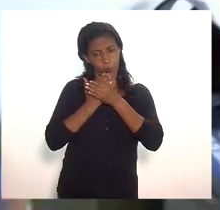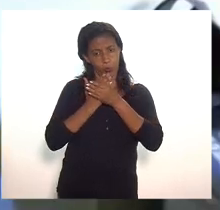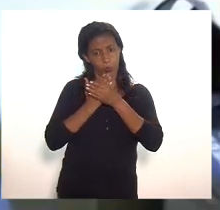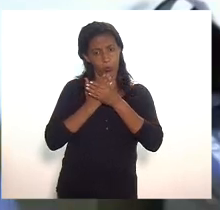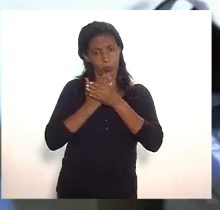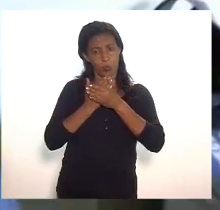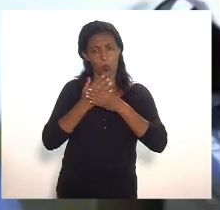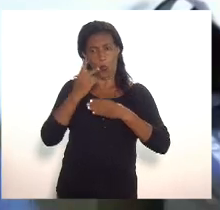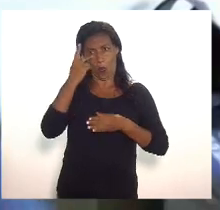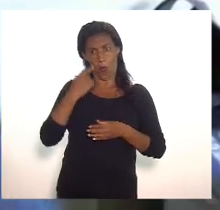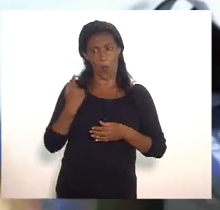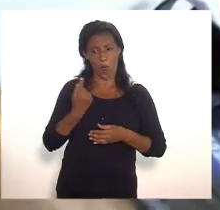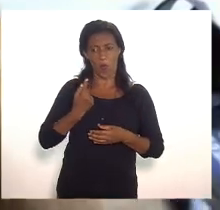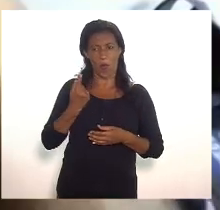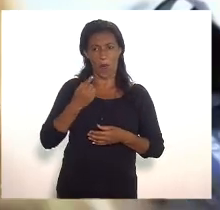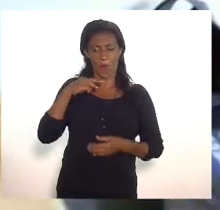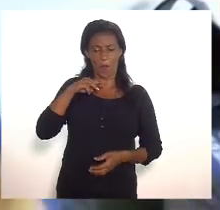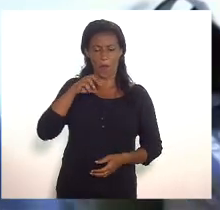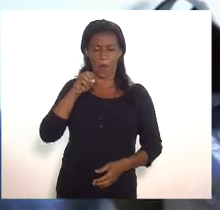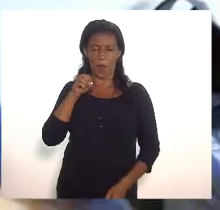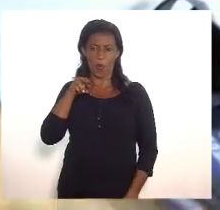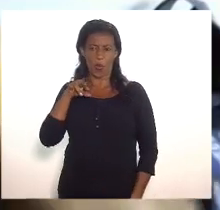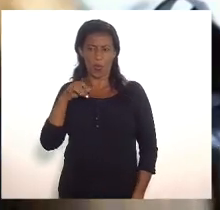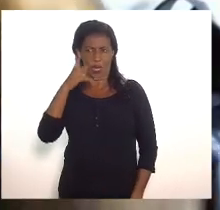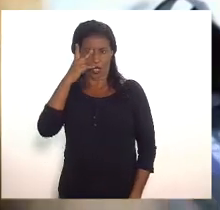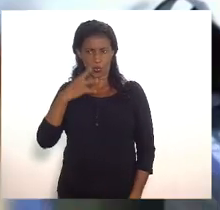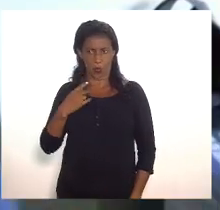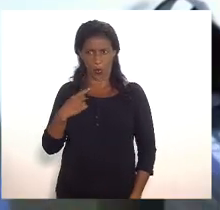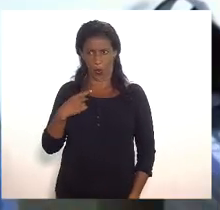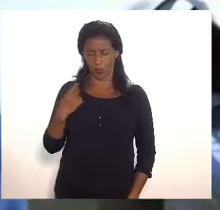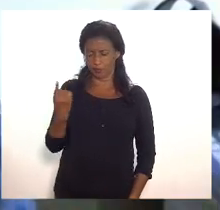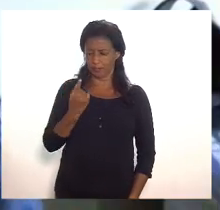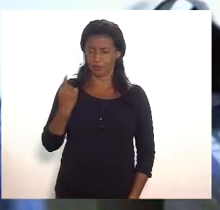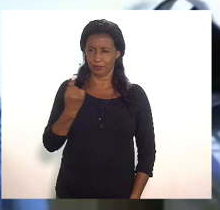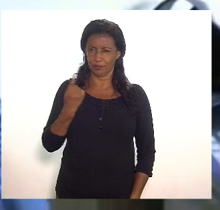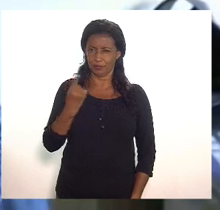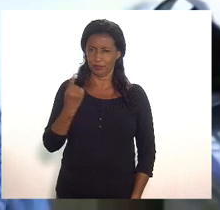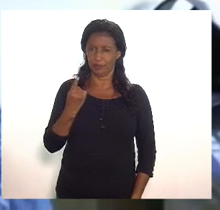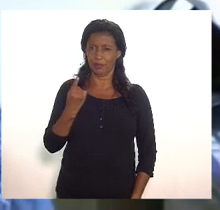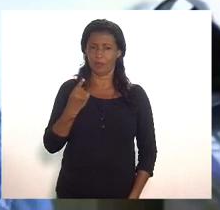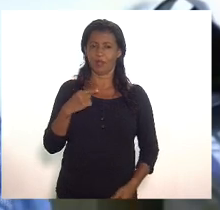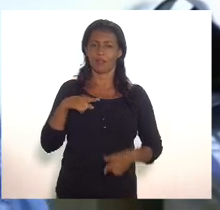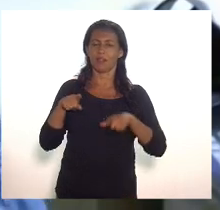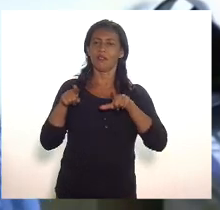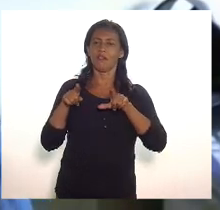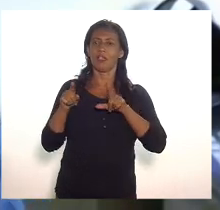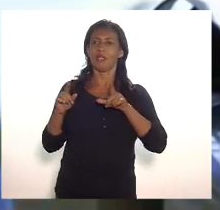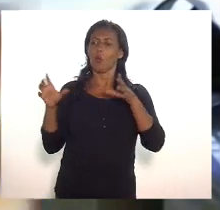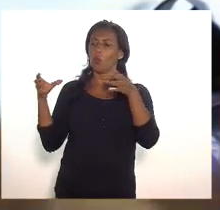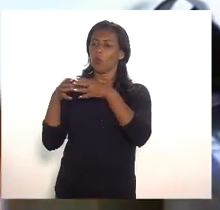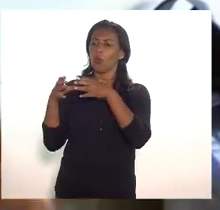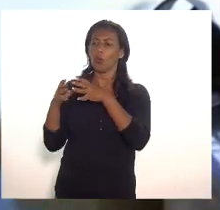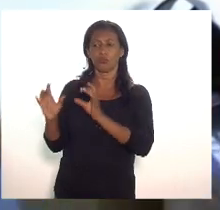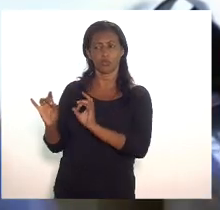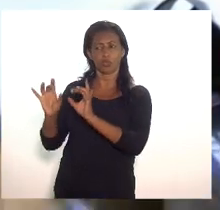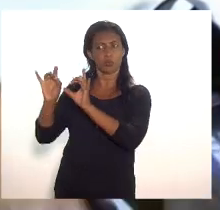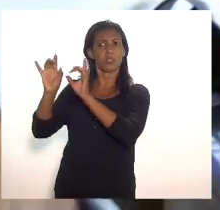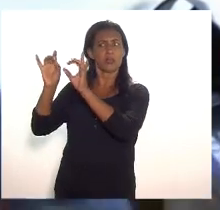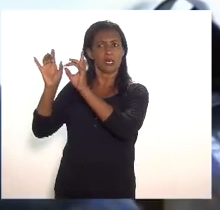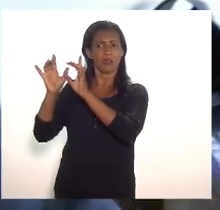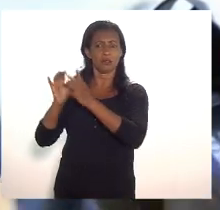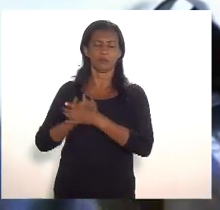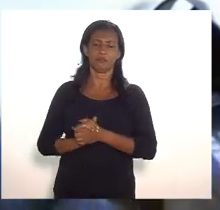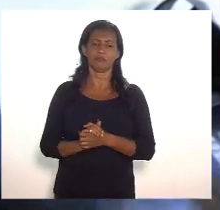decisão monocrática, a decisão dele seria submetido ao órgão especial. Claro, toda